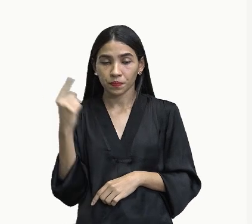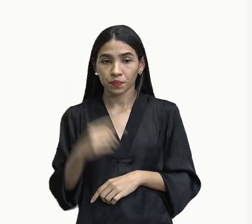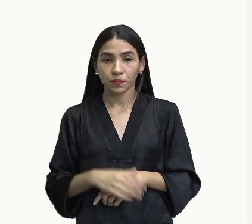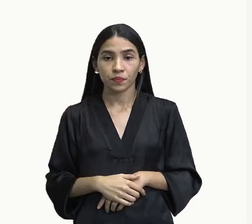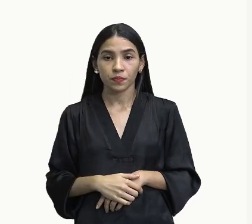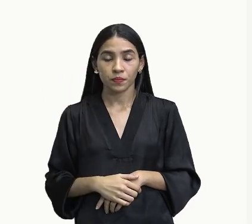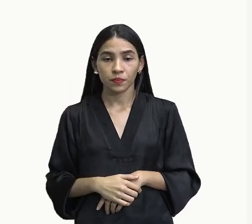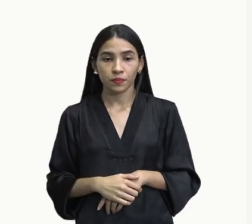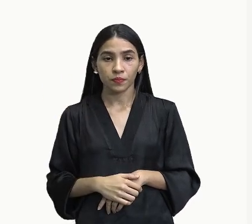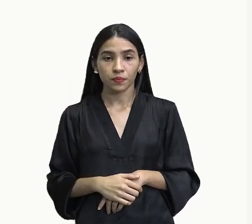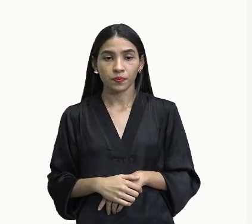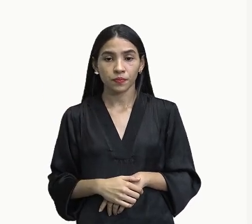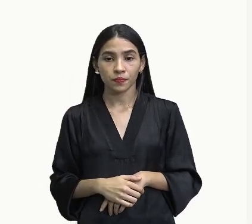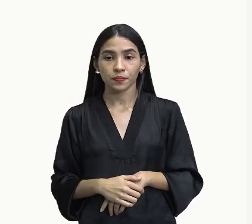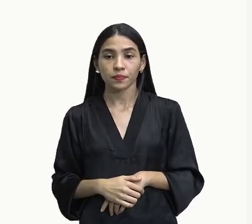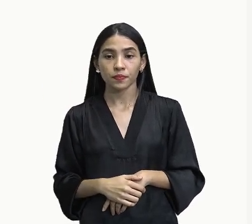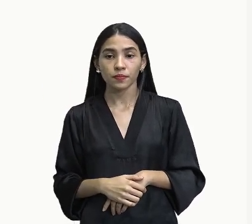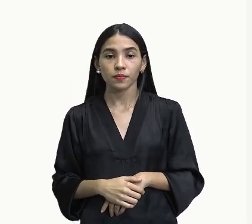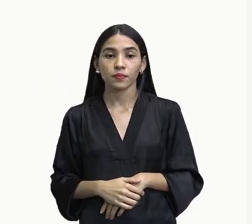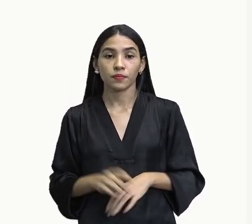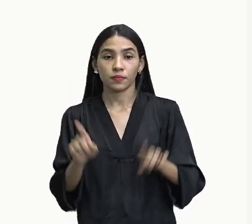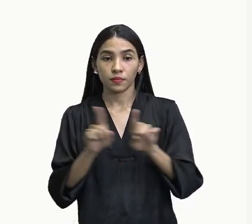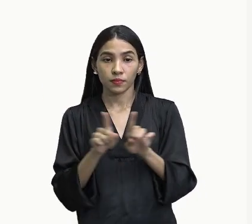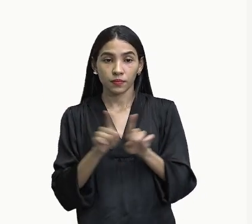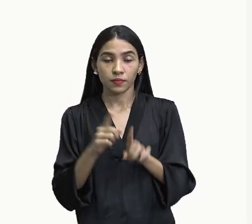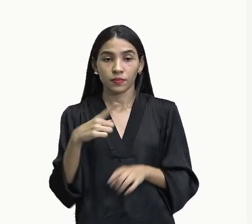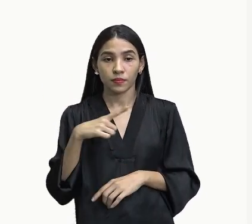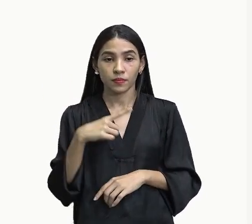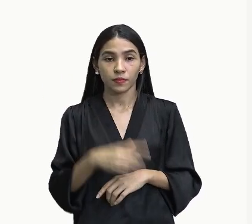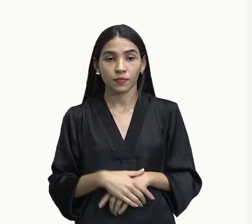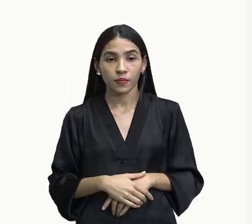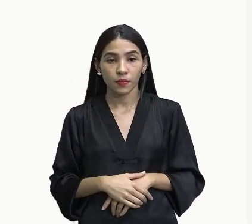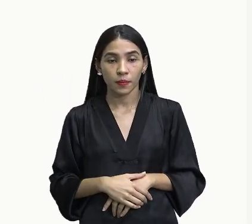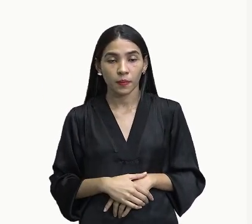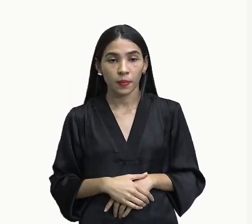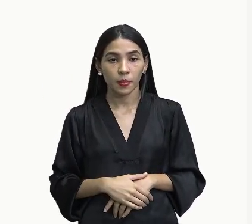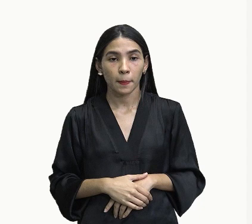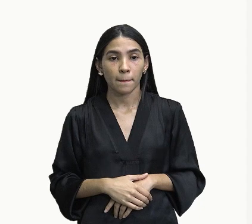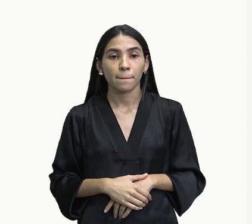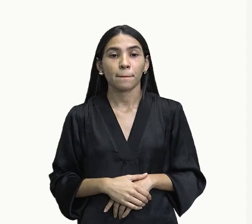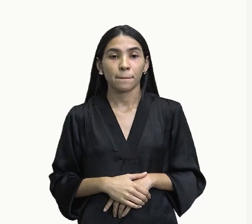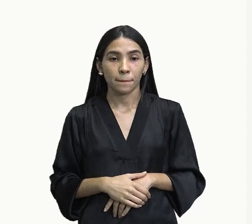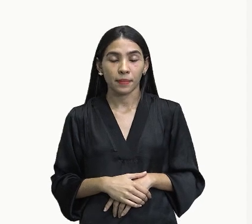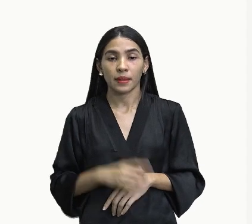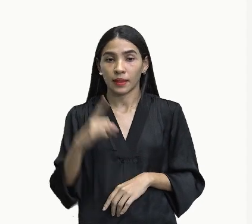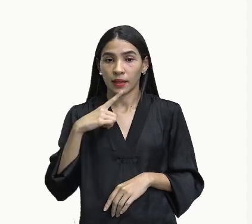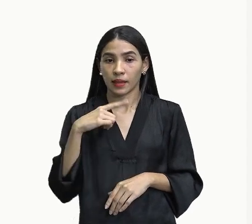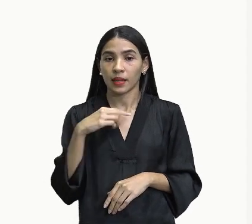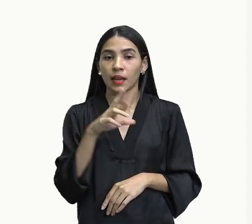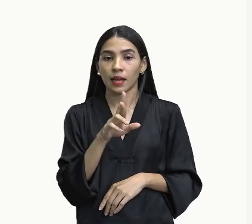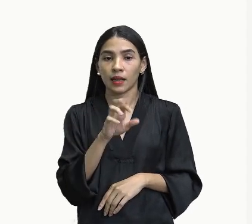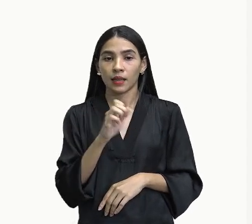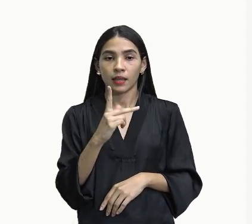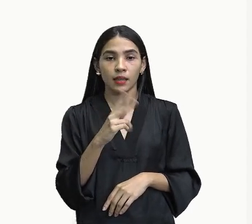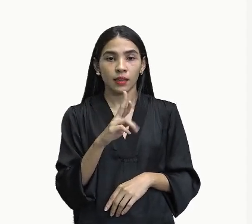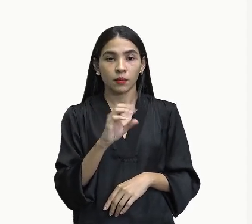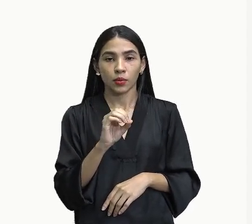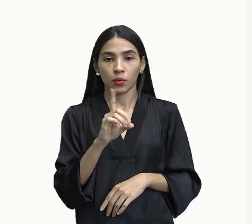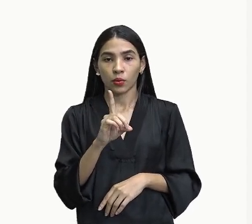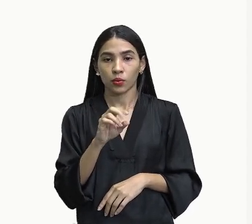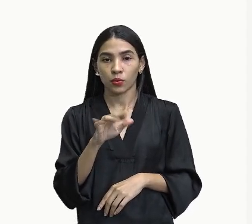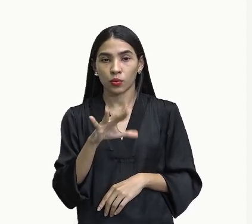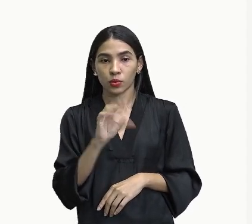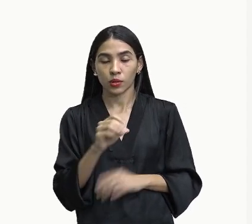gente vai se aprofundando. Eles também possuem uma reprodução, um ciclo de vida,